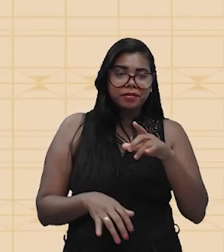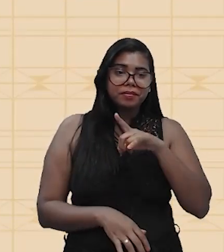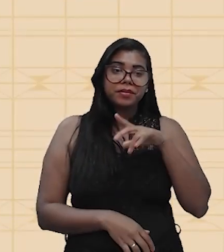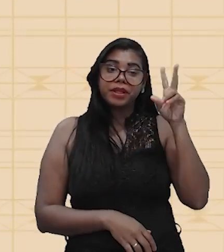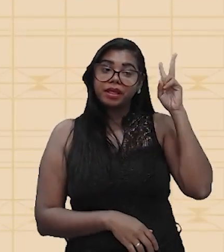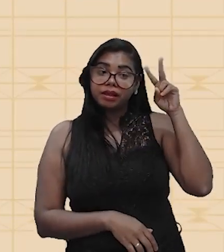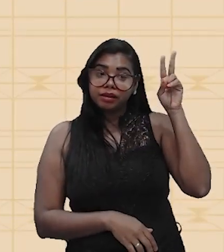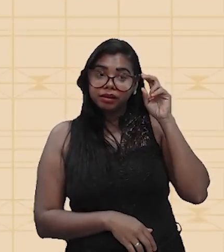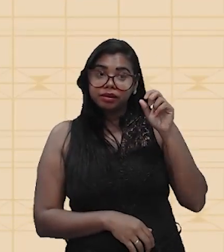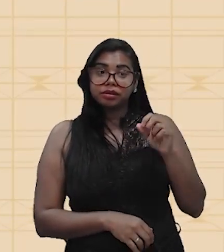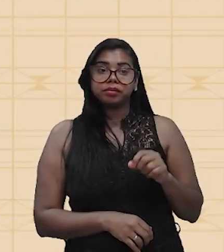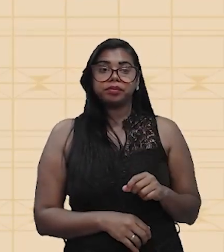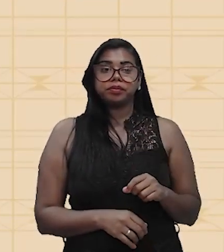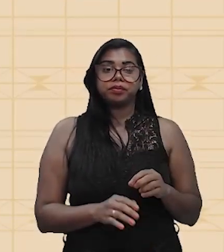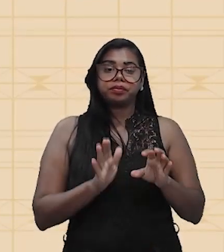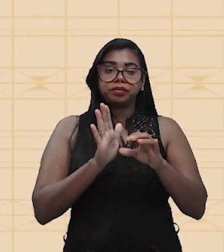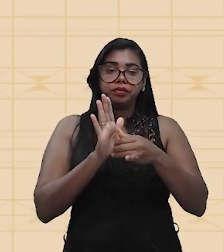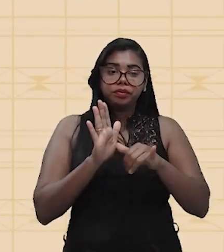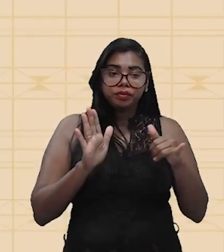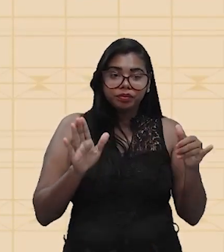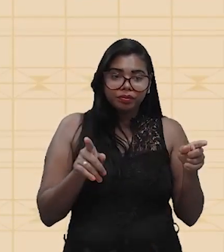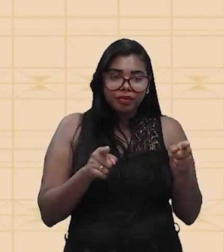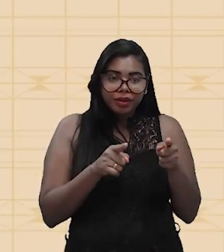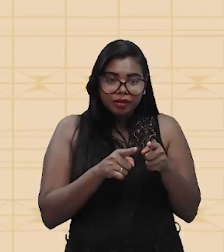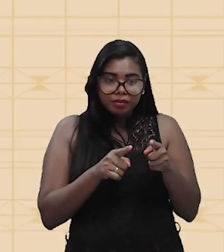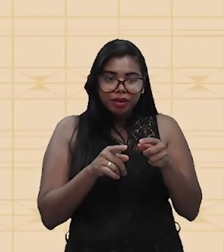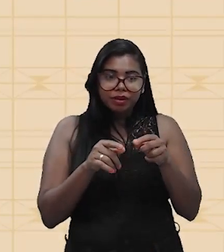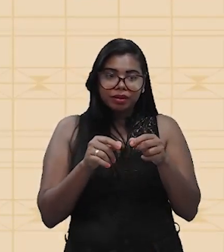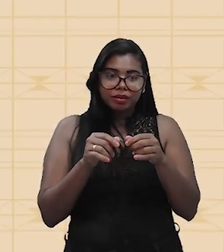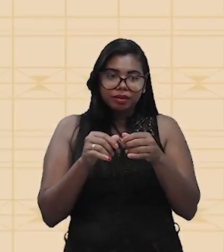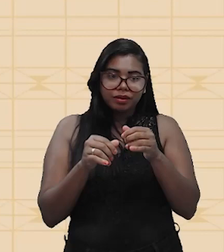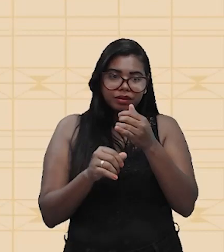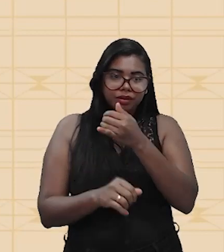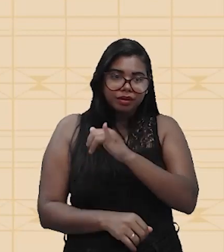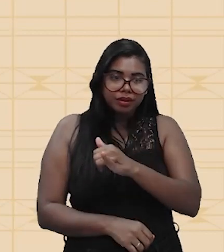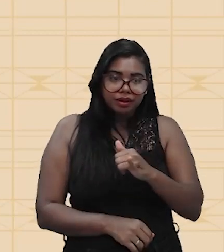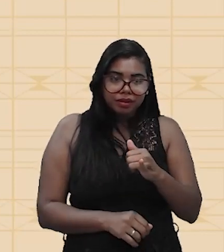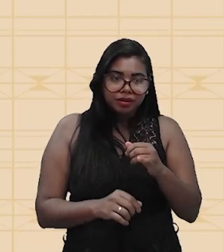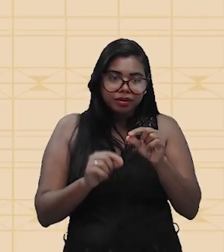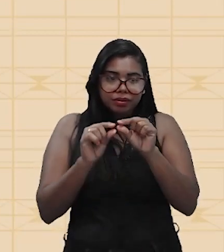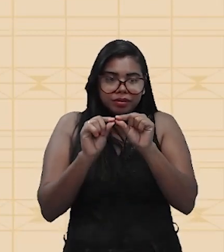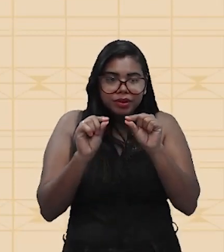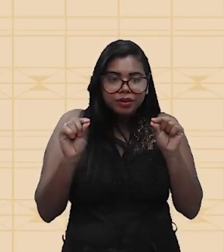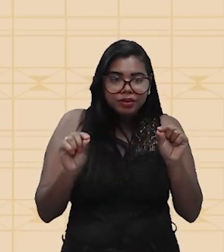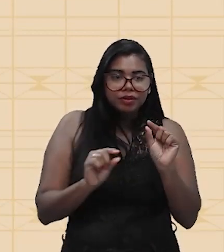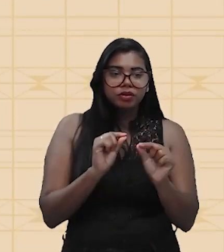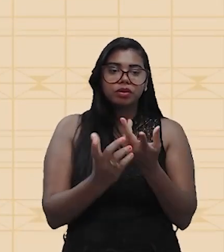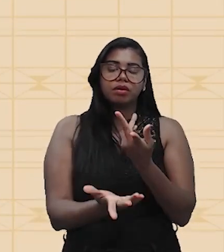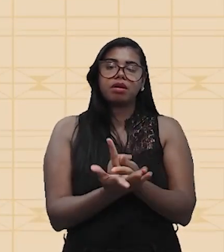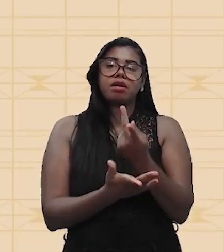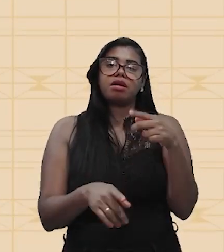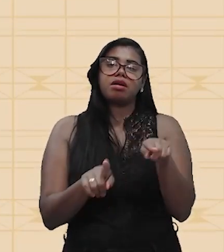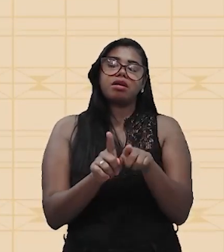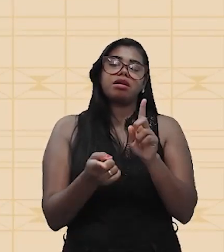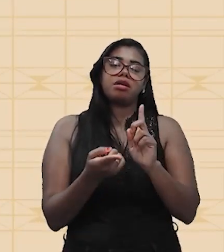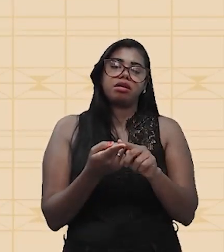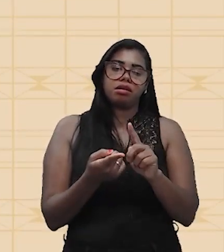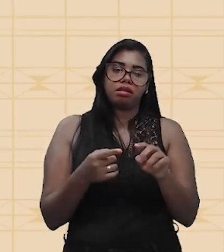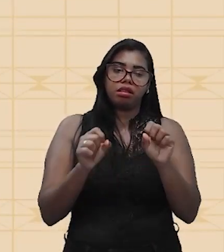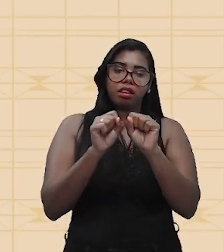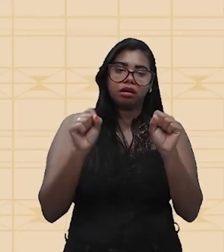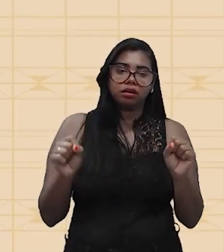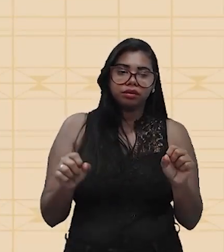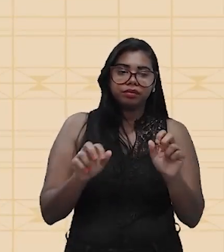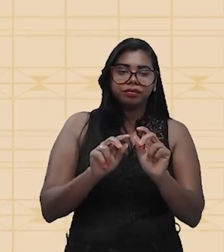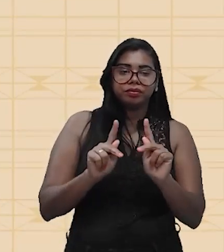for o resistor, menor é a corrente que passa pelo fio. O que vai acontecer é que na associação em paralelo,